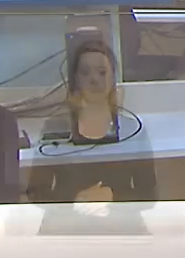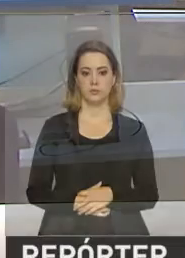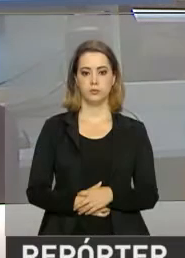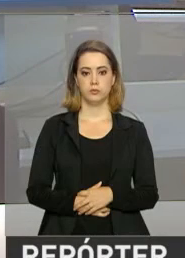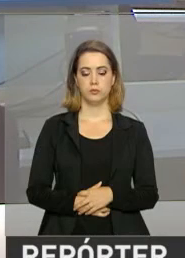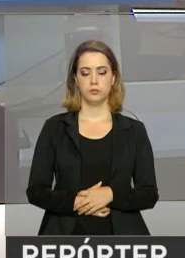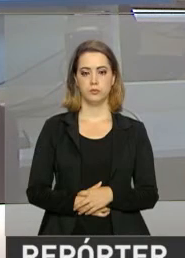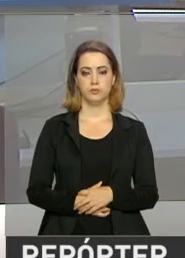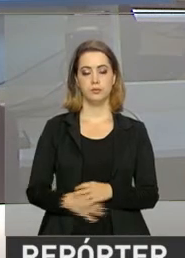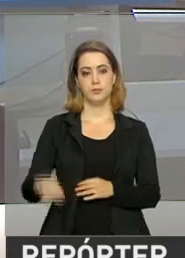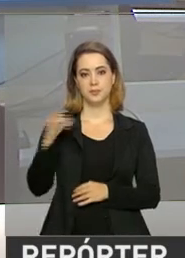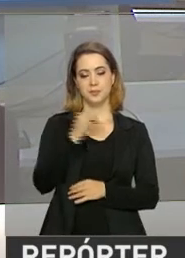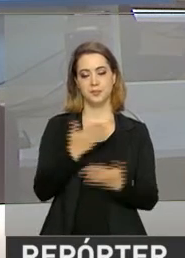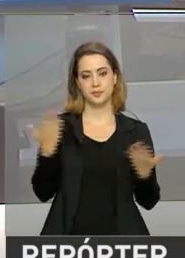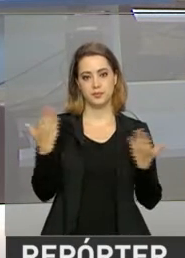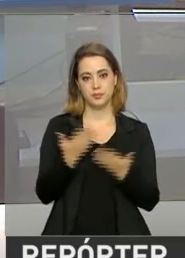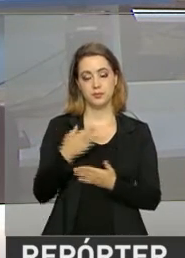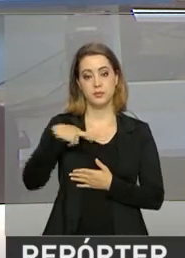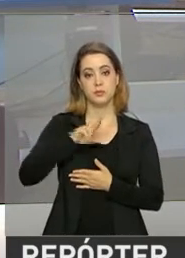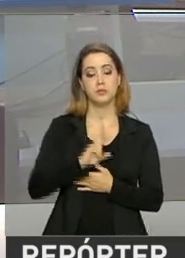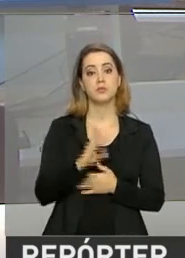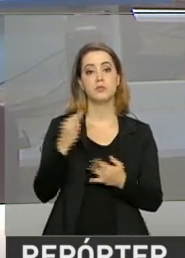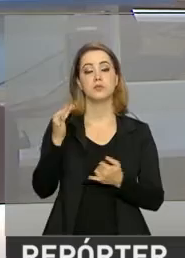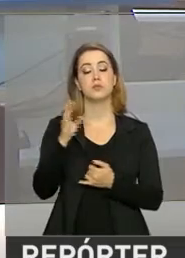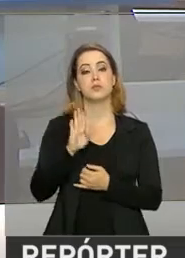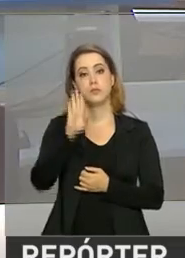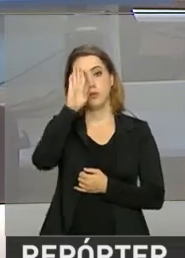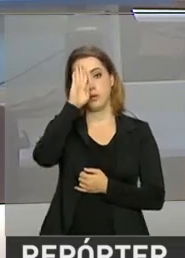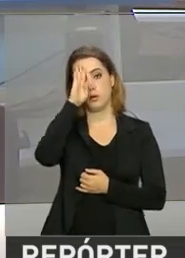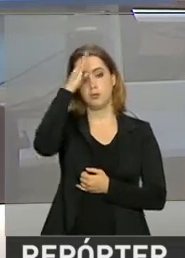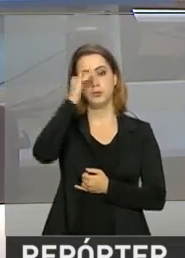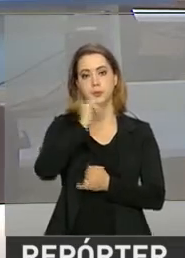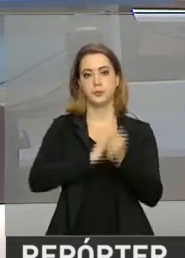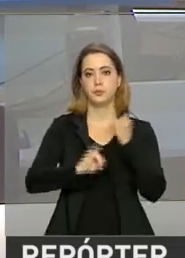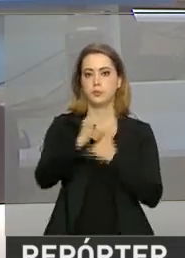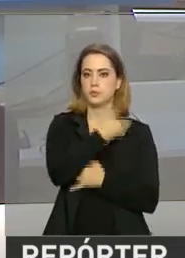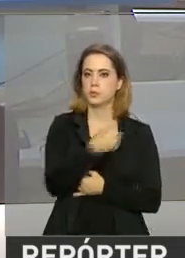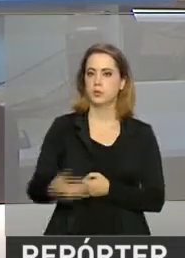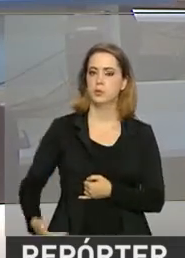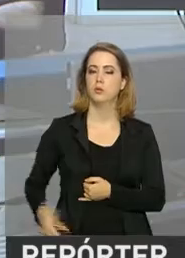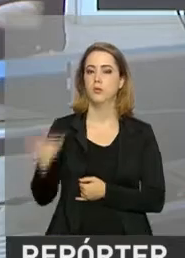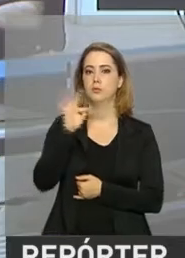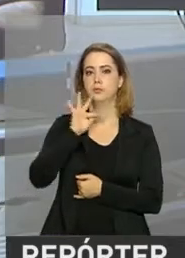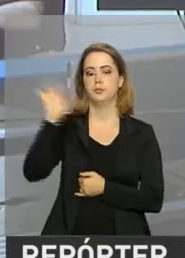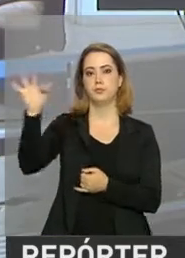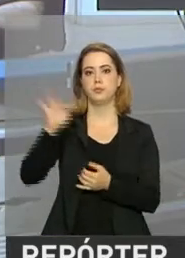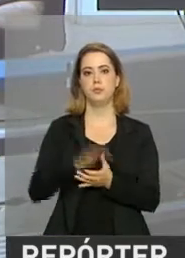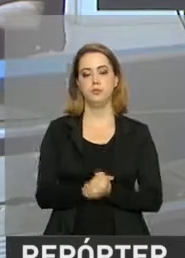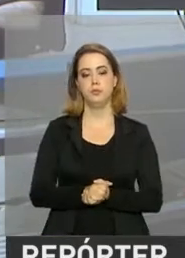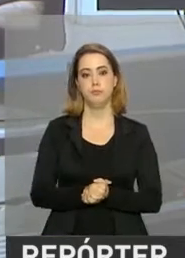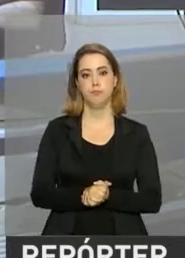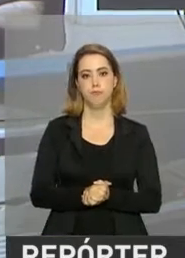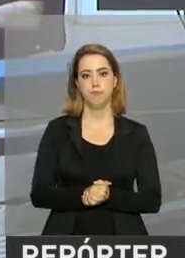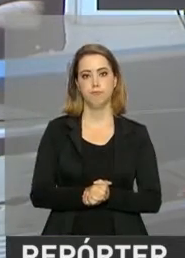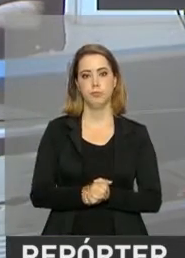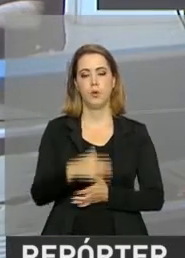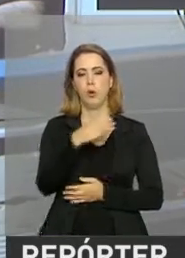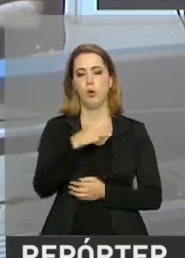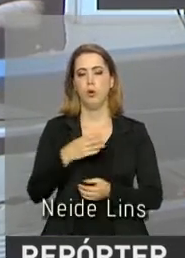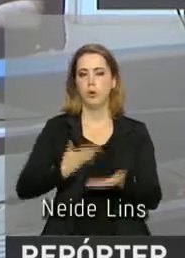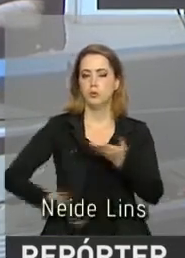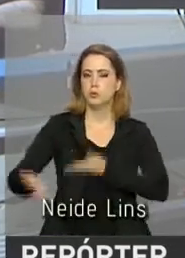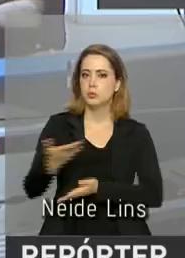olá estamos de volta com o repórter nbr as principais notícias do governo federal o mercado financeiro melhorou